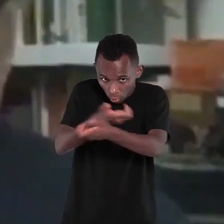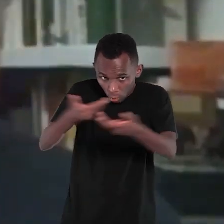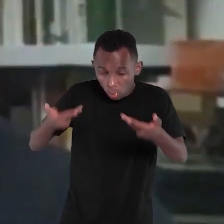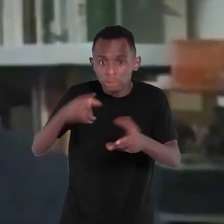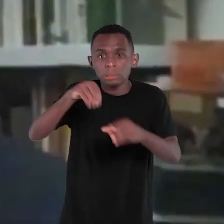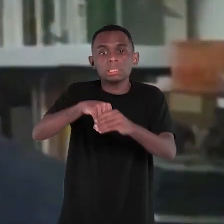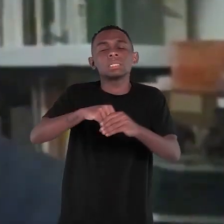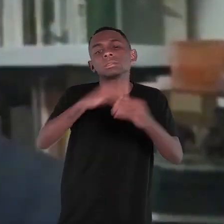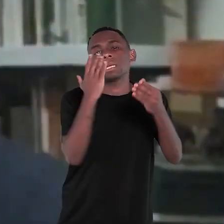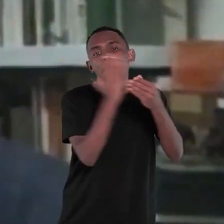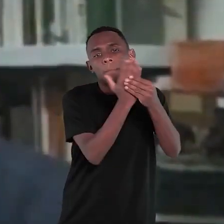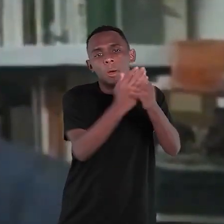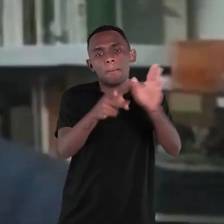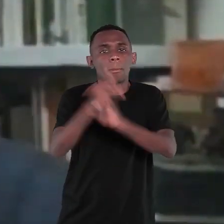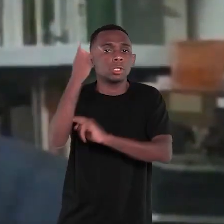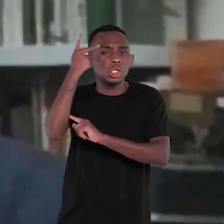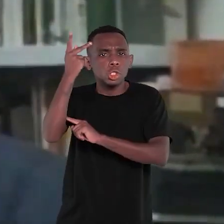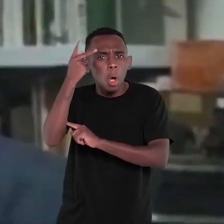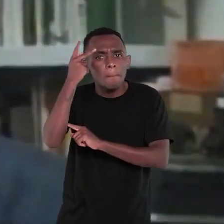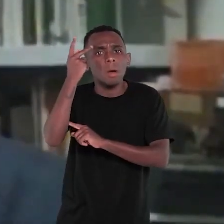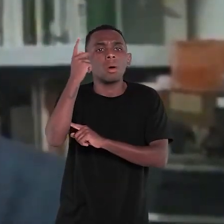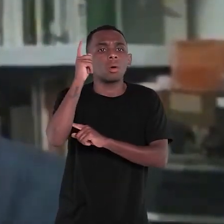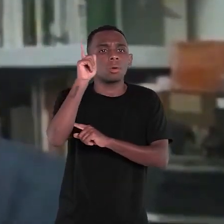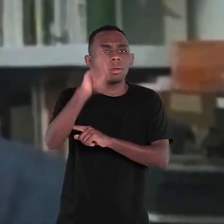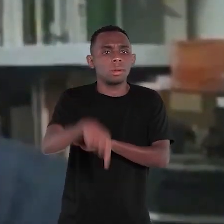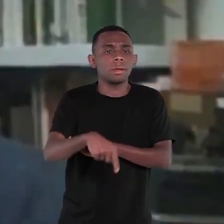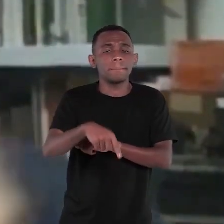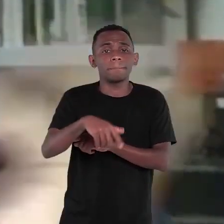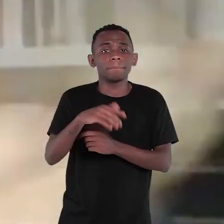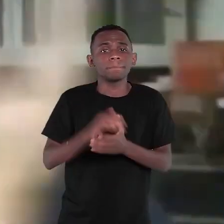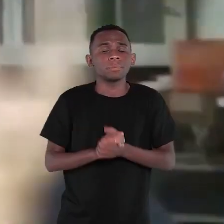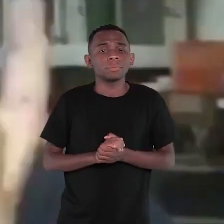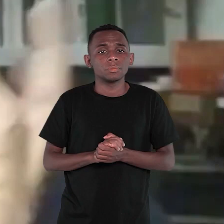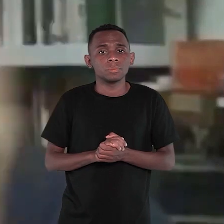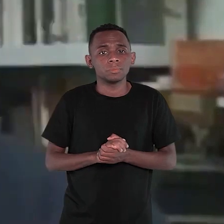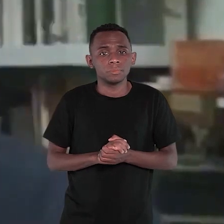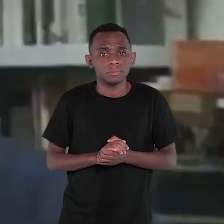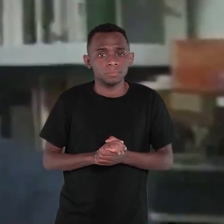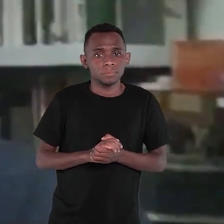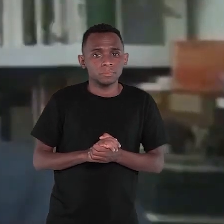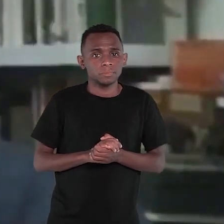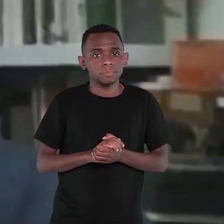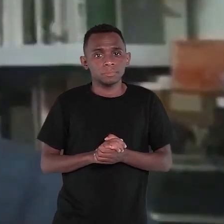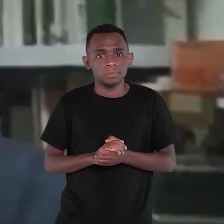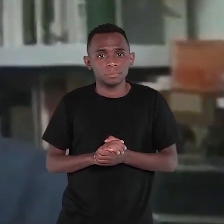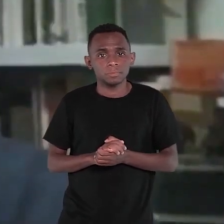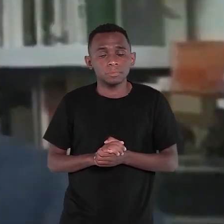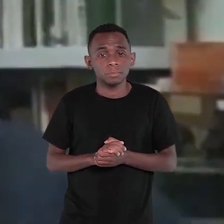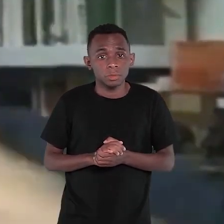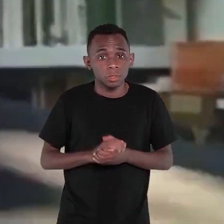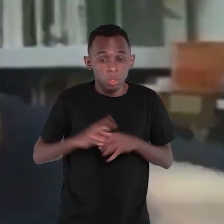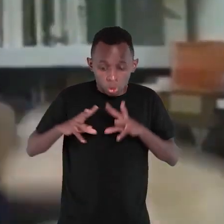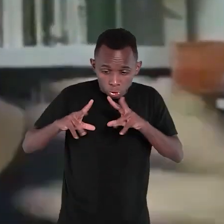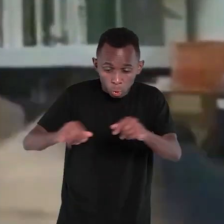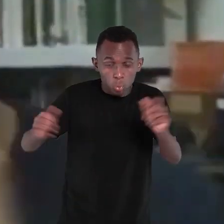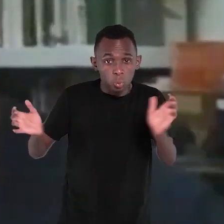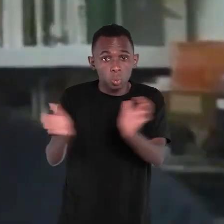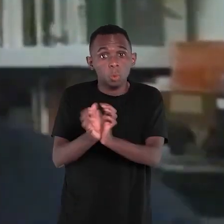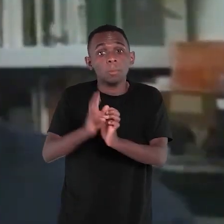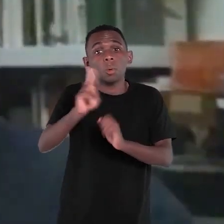da Biblioteca de São Paulo, que foi botar toda a equipe, né,